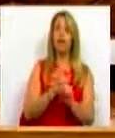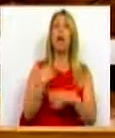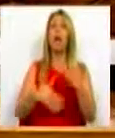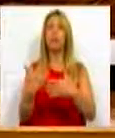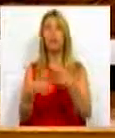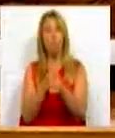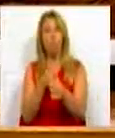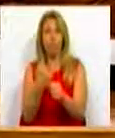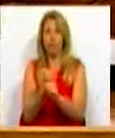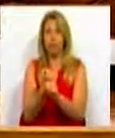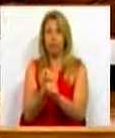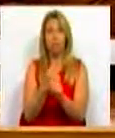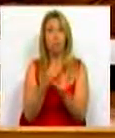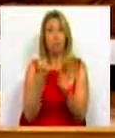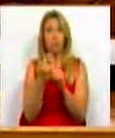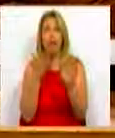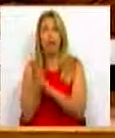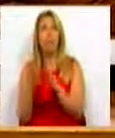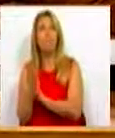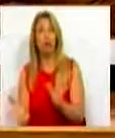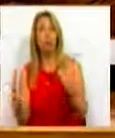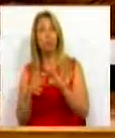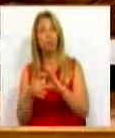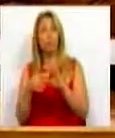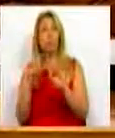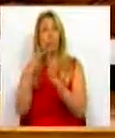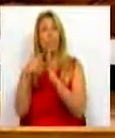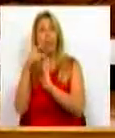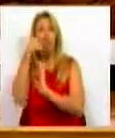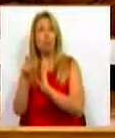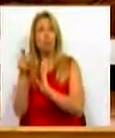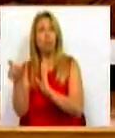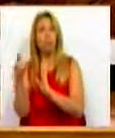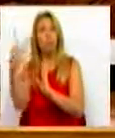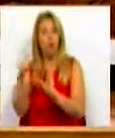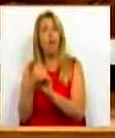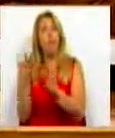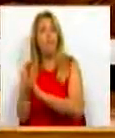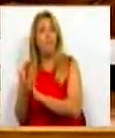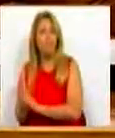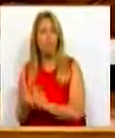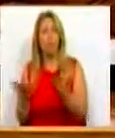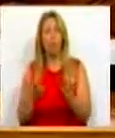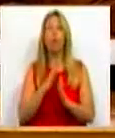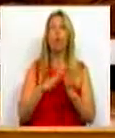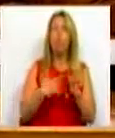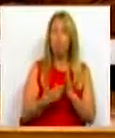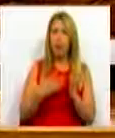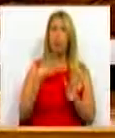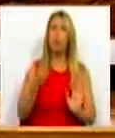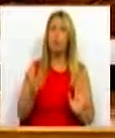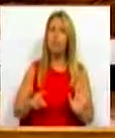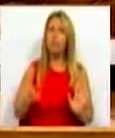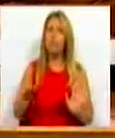pelos serviços de emprego, em estreita articulação com os planos pessoais de emprego. Um modelo que garanta que se mantém regularidade no contacto das pessoas